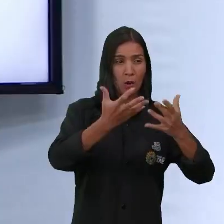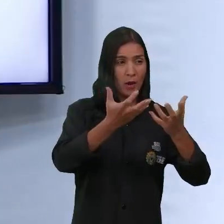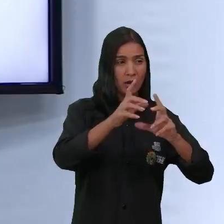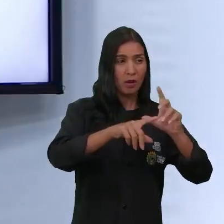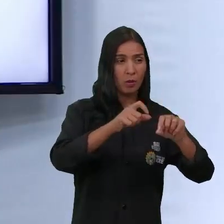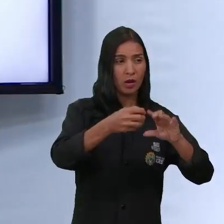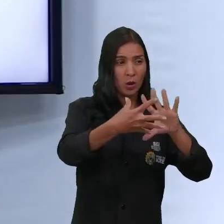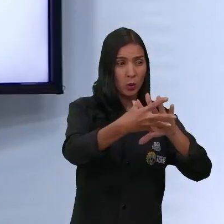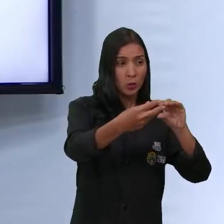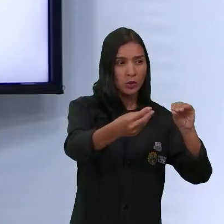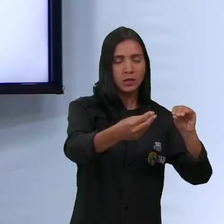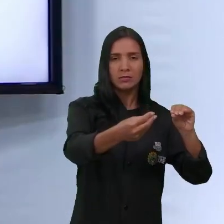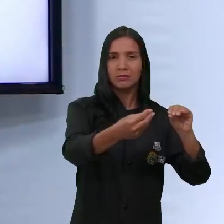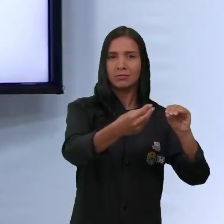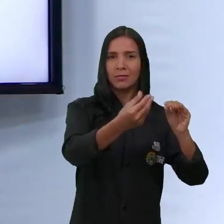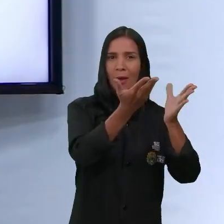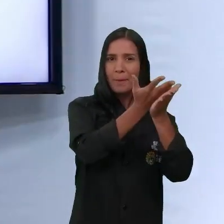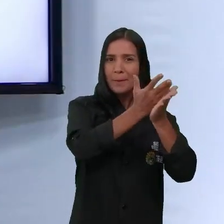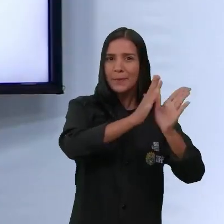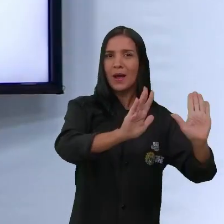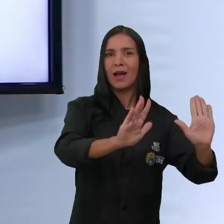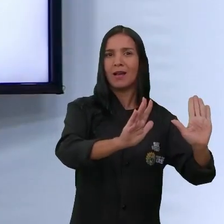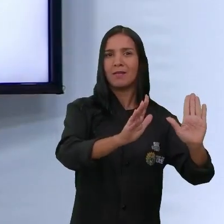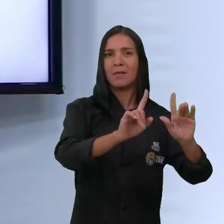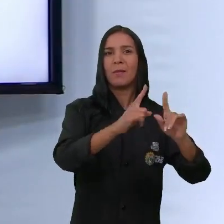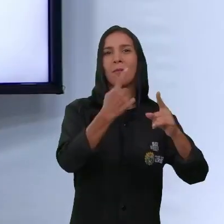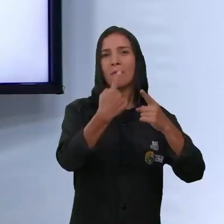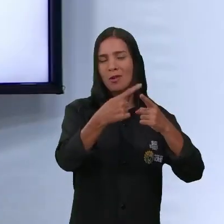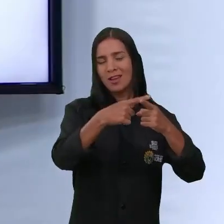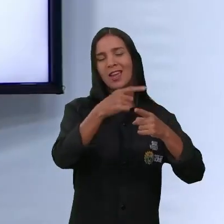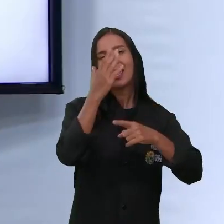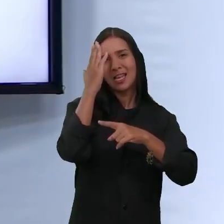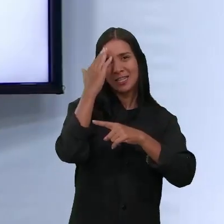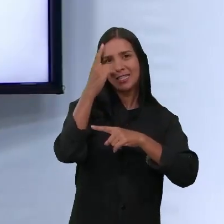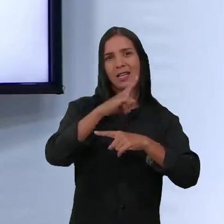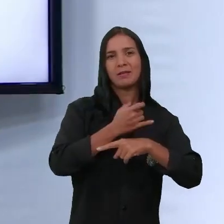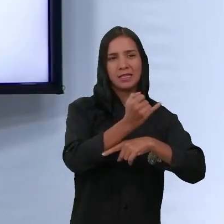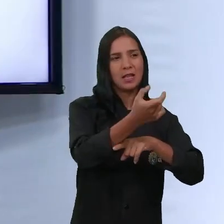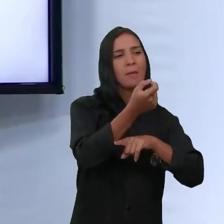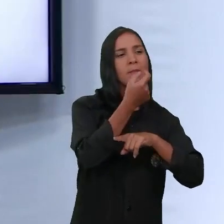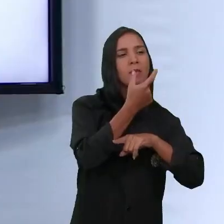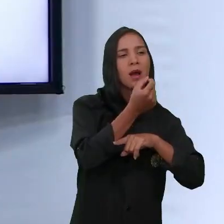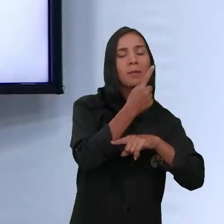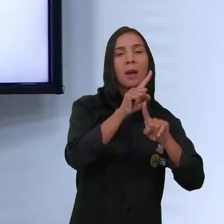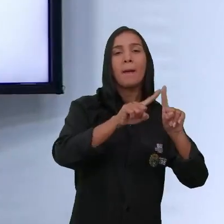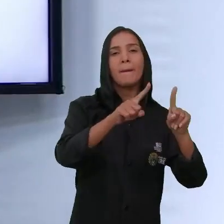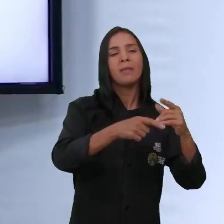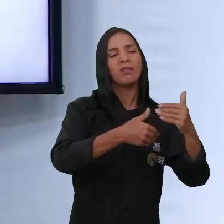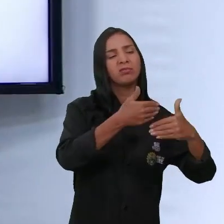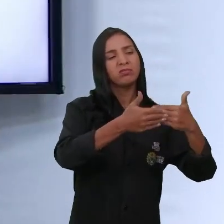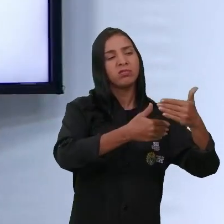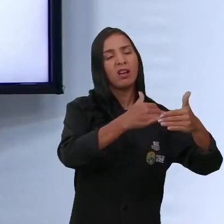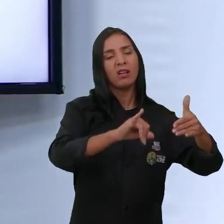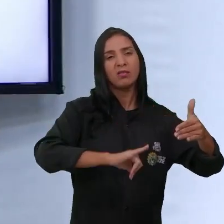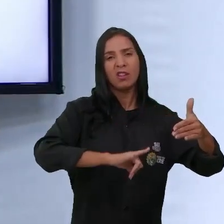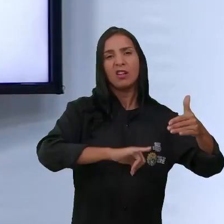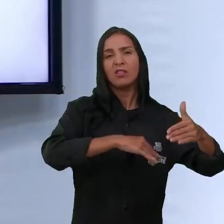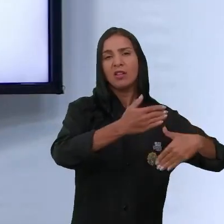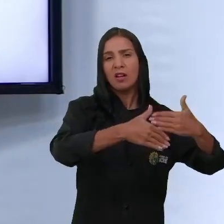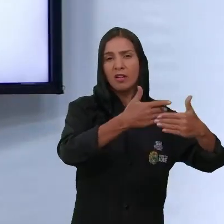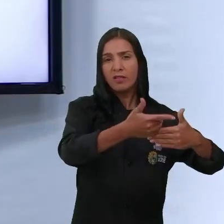mais que a vida dele seja estendida através dos tratamentos, mas que haverá o momento que ele vai morrer. Ele quer